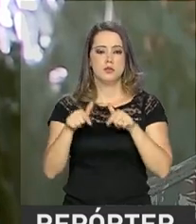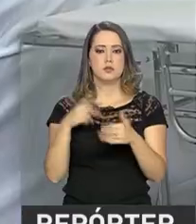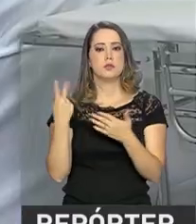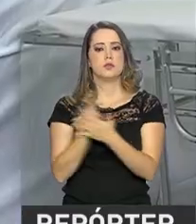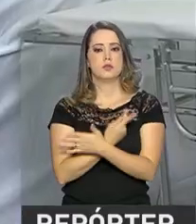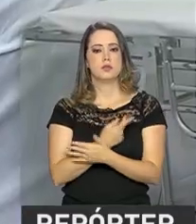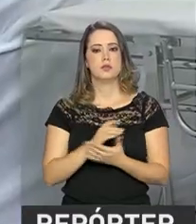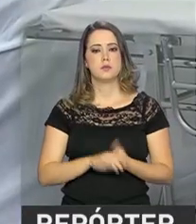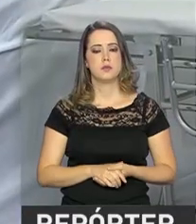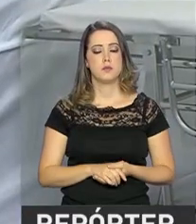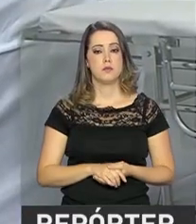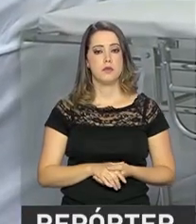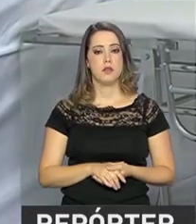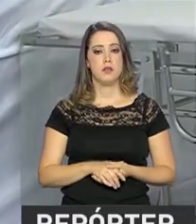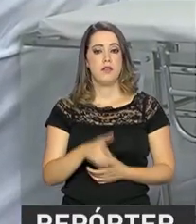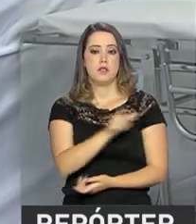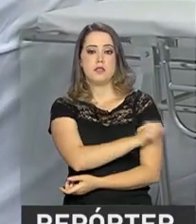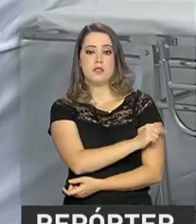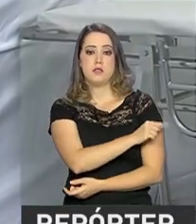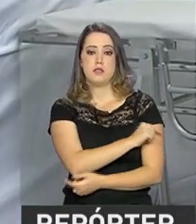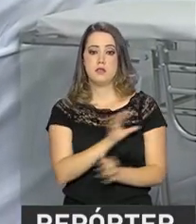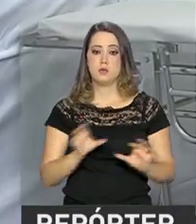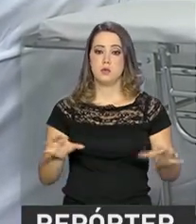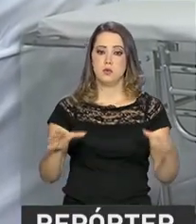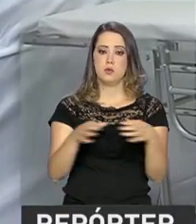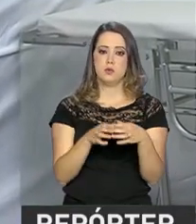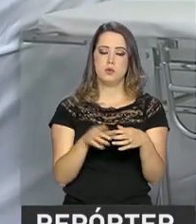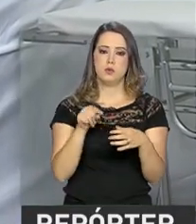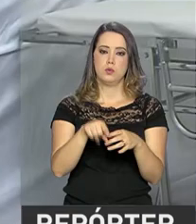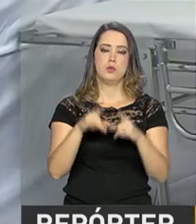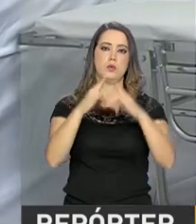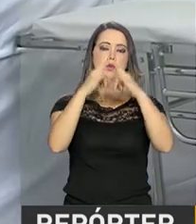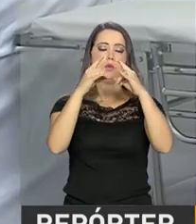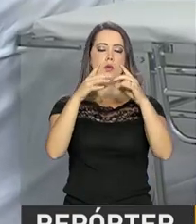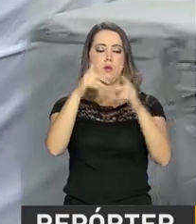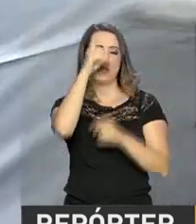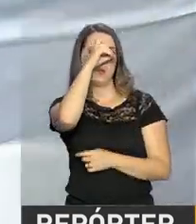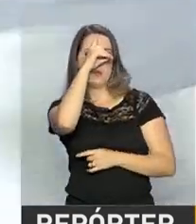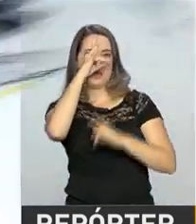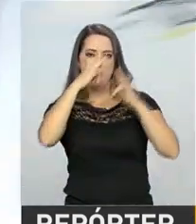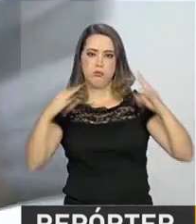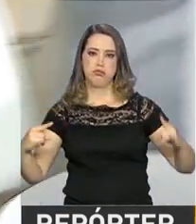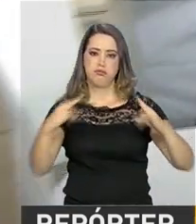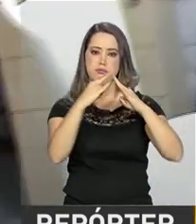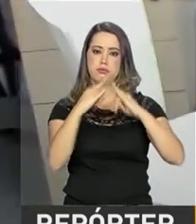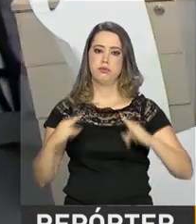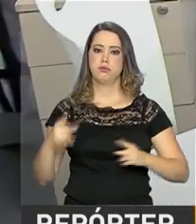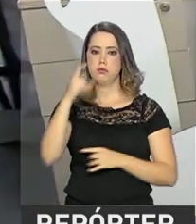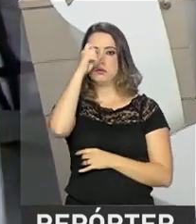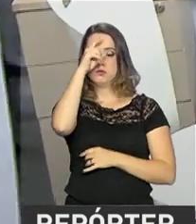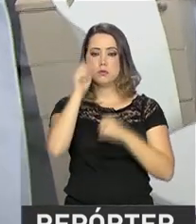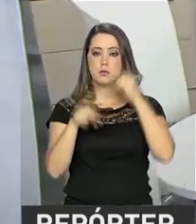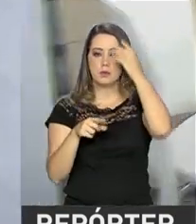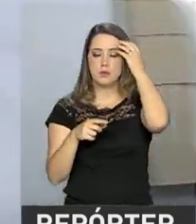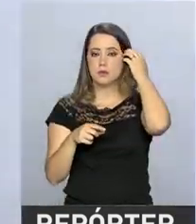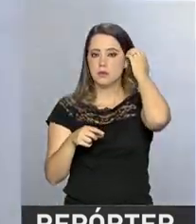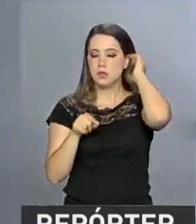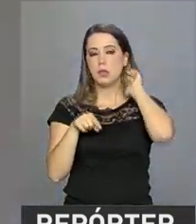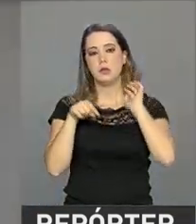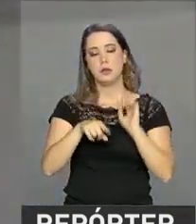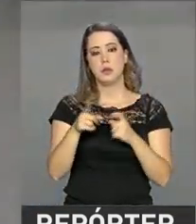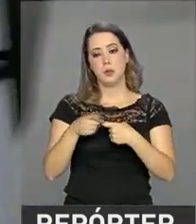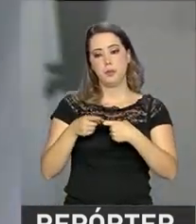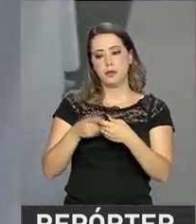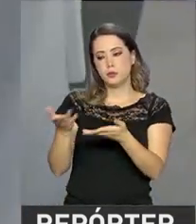ocorrem além da vacinação a força-tarefa montou este hospital de campanha aqui estão os consultórios médicos para o atendimento